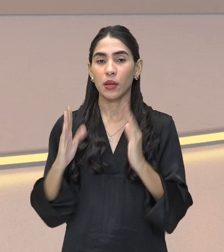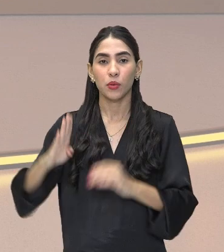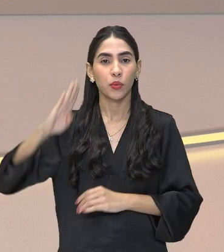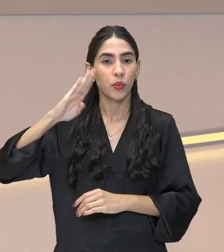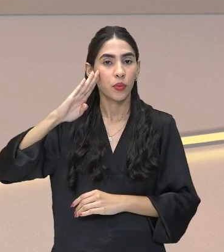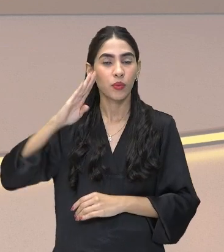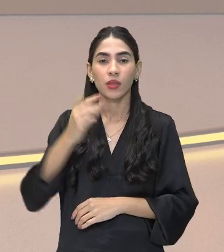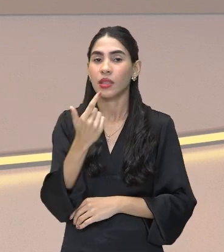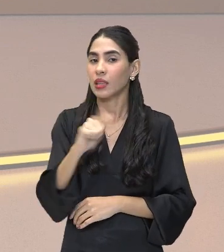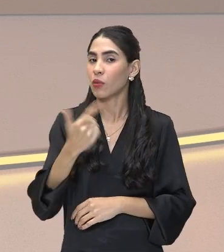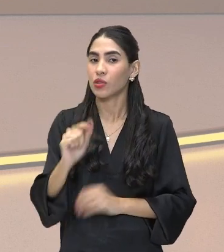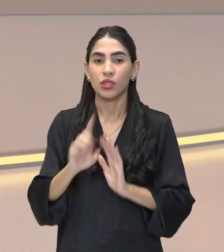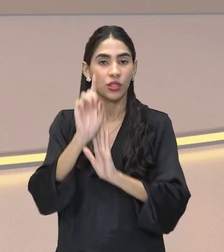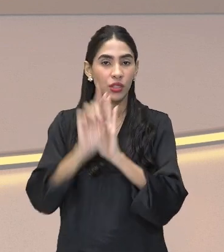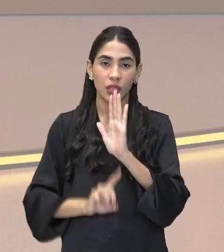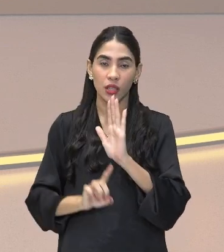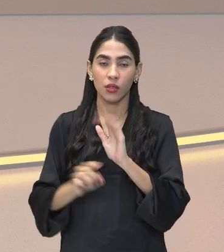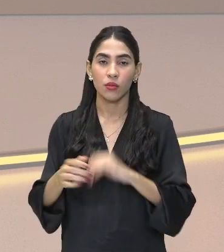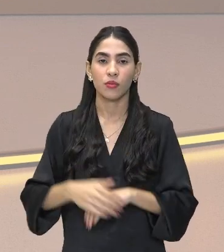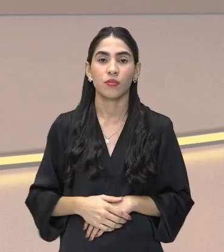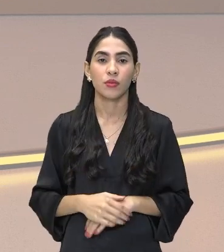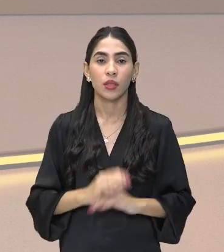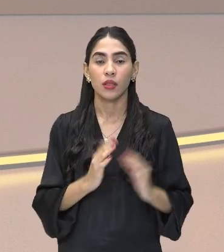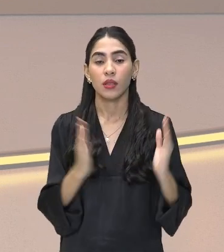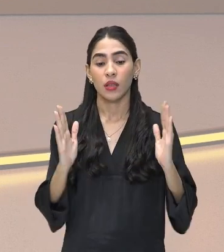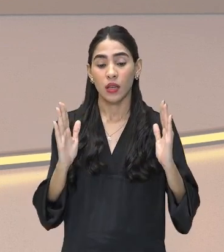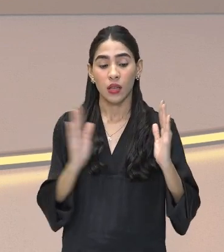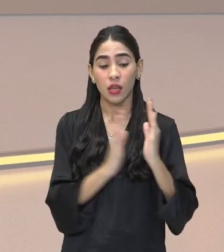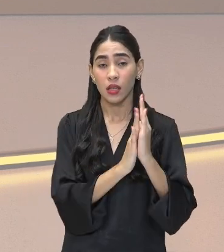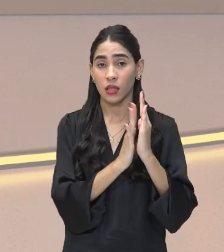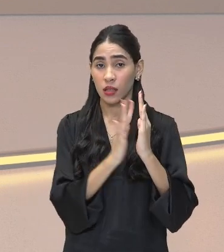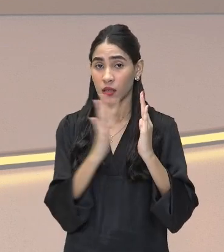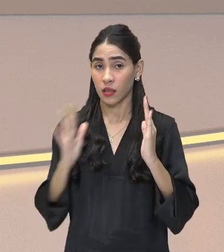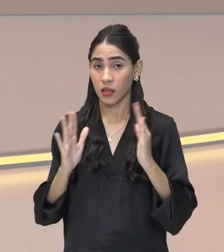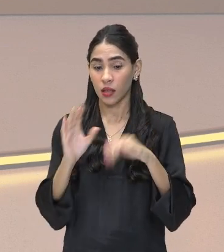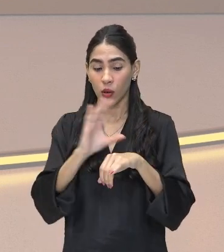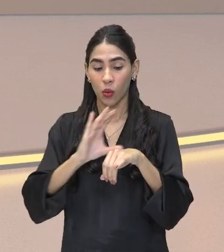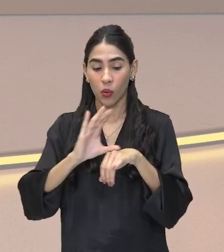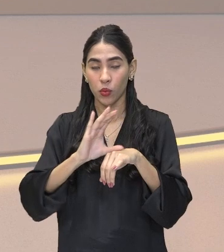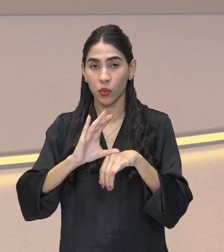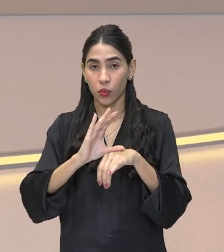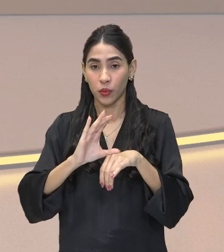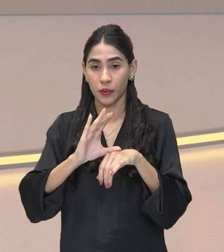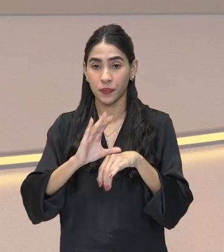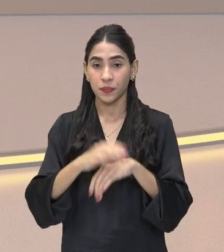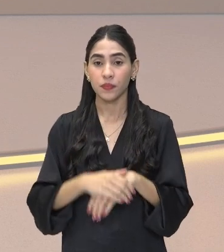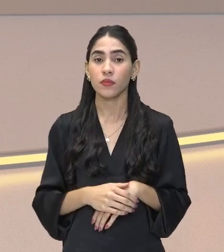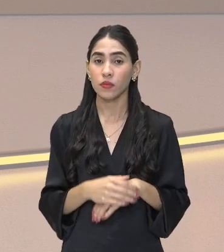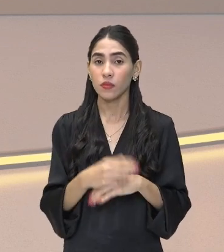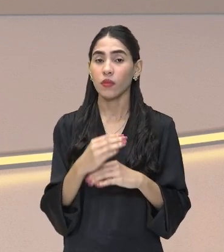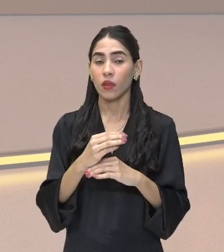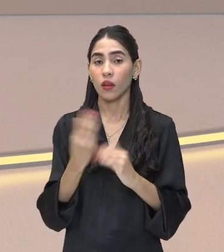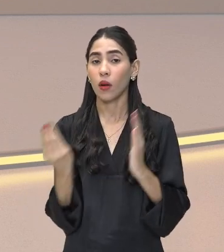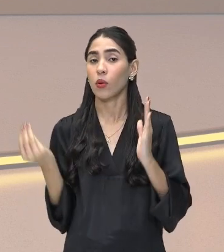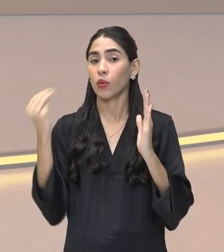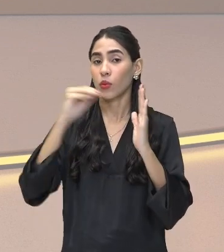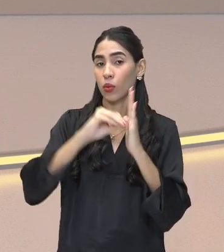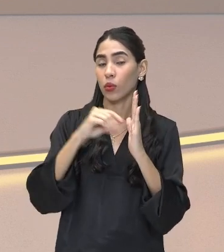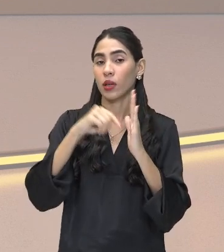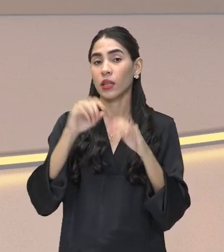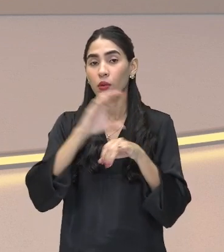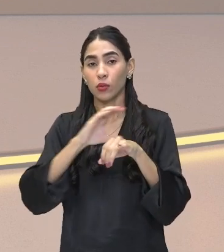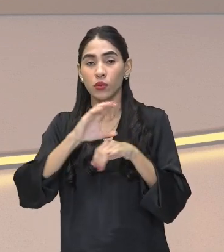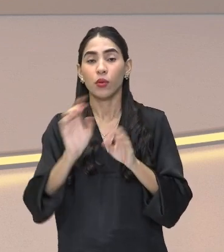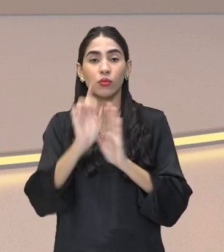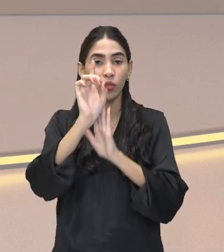não existia esse direito e durante a Constituinte colocou na Constituição esse